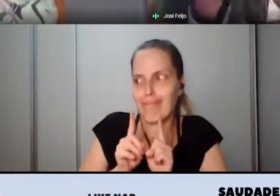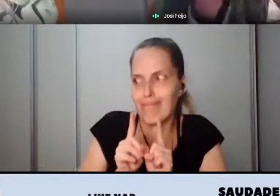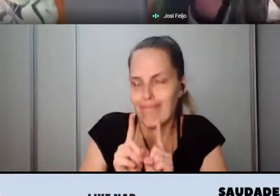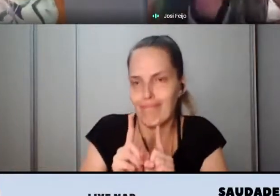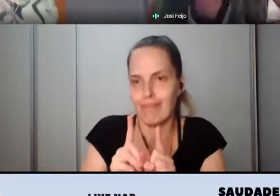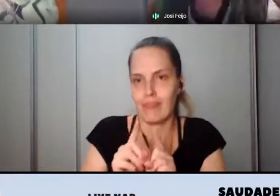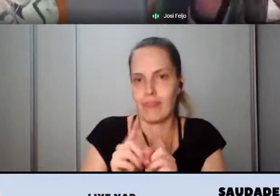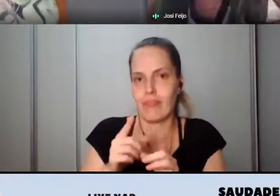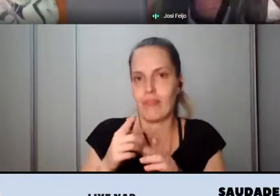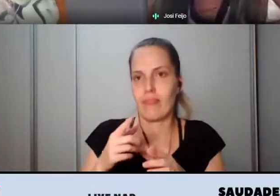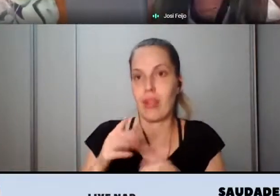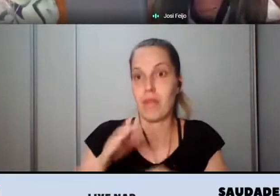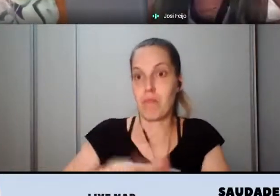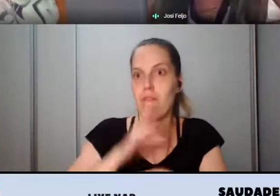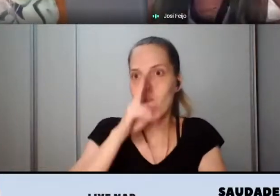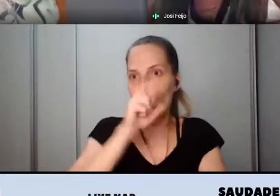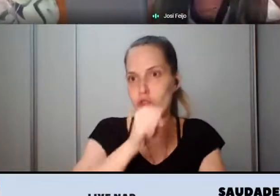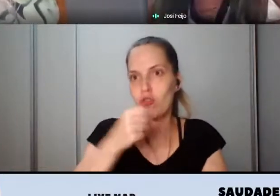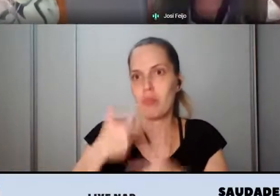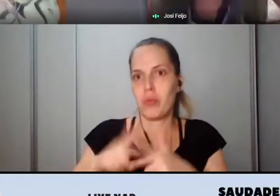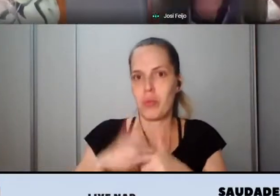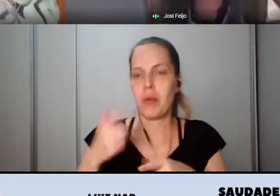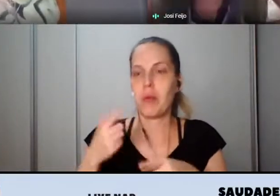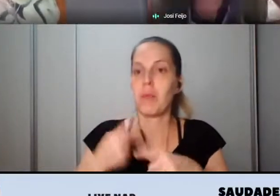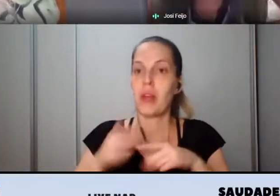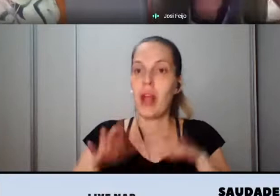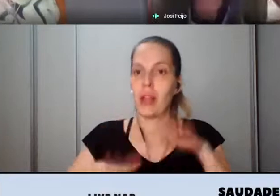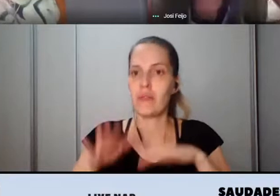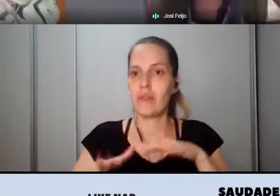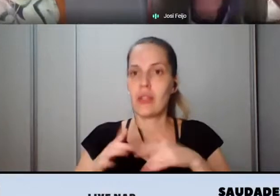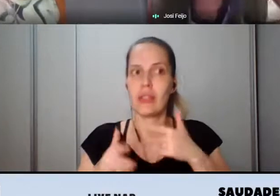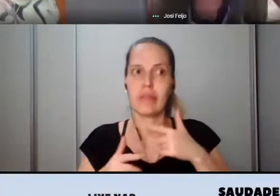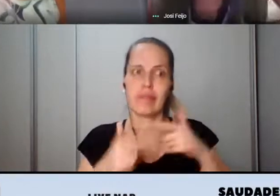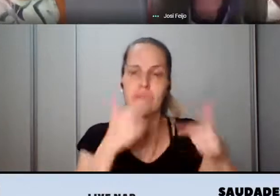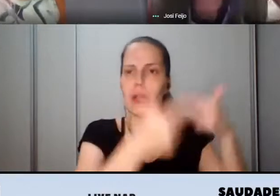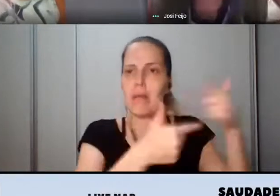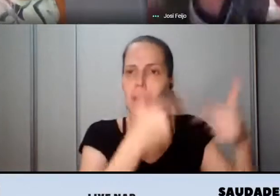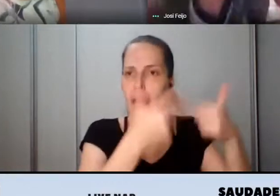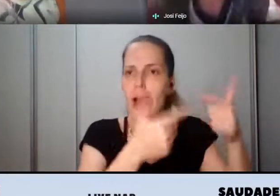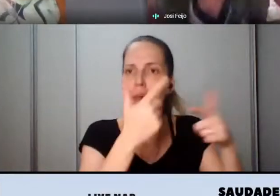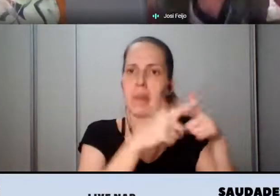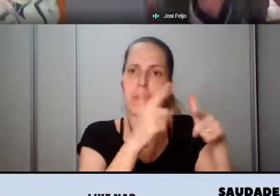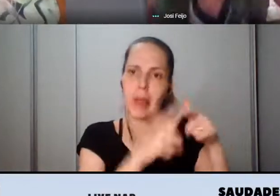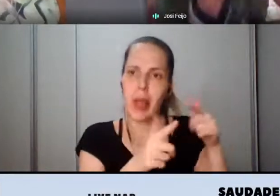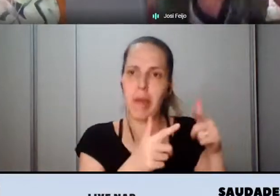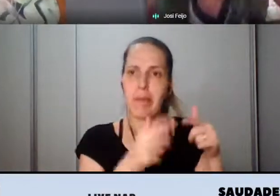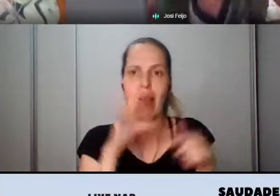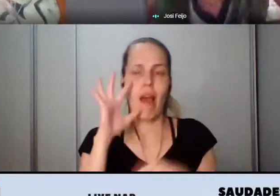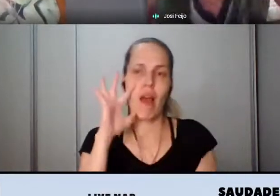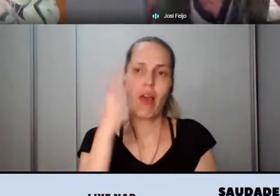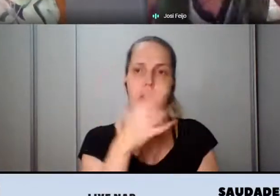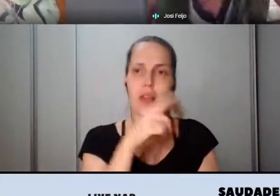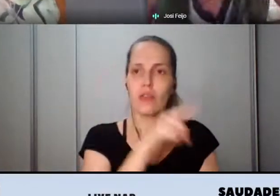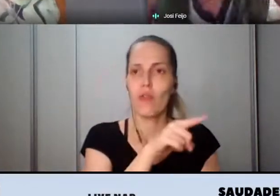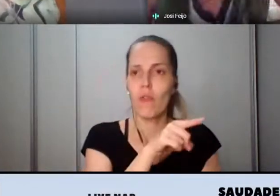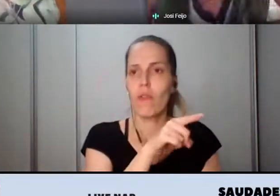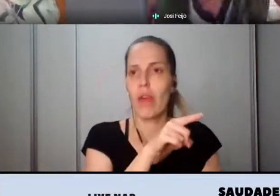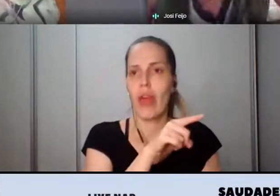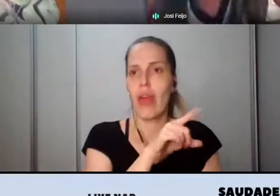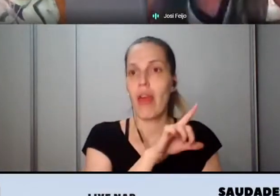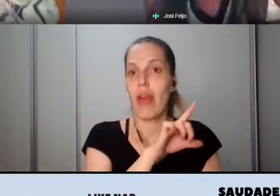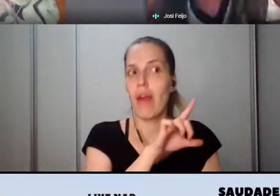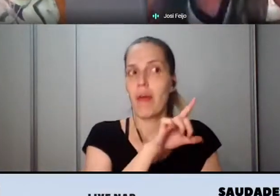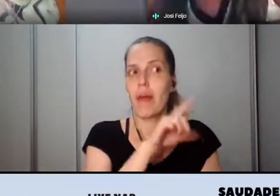algum problema no trabalho, alguma situação, alguma diversidade que tu teria que resolver, tu sairia, tu tinha uma rotina de sair do